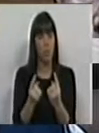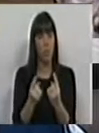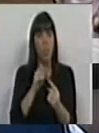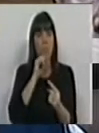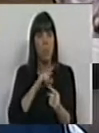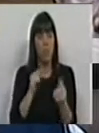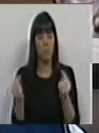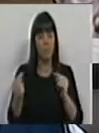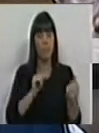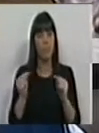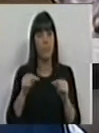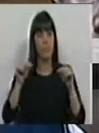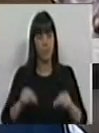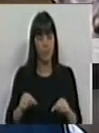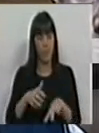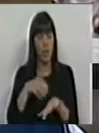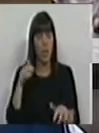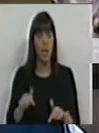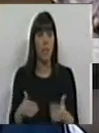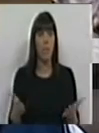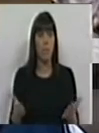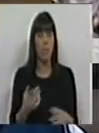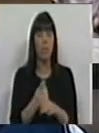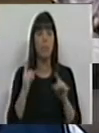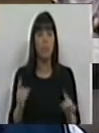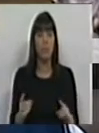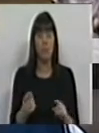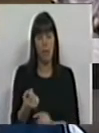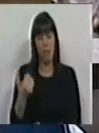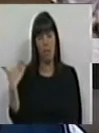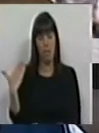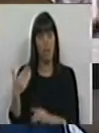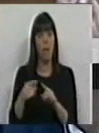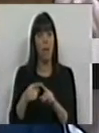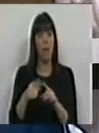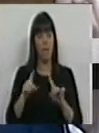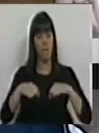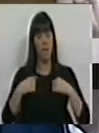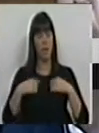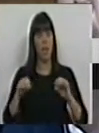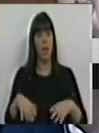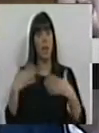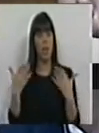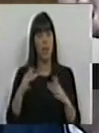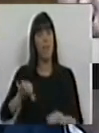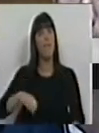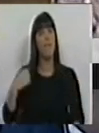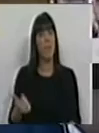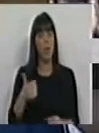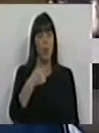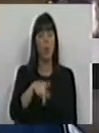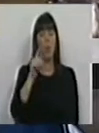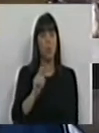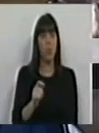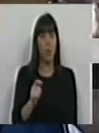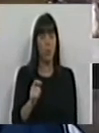vai poder discutir aqui nesta Assembleia. Porque recentemente, por iniciativa dos Verdes, do